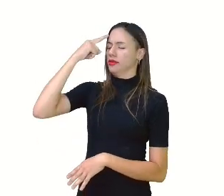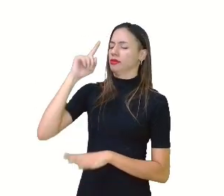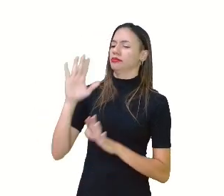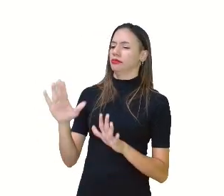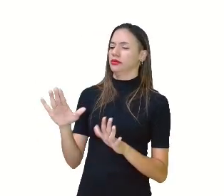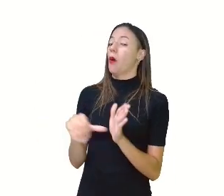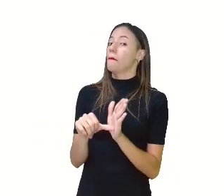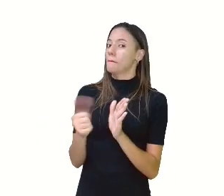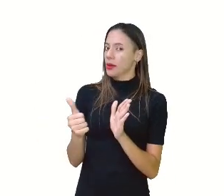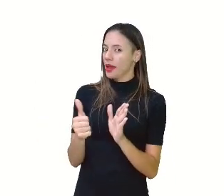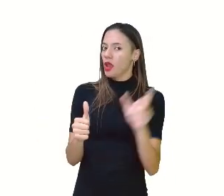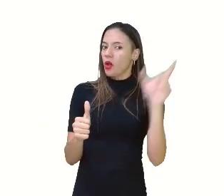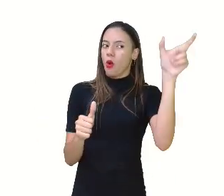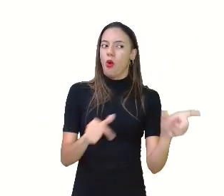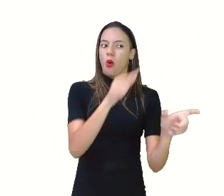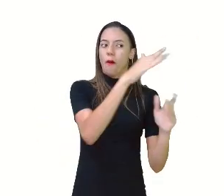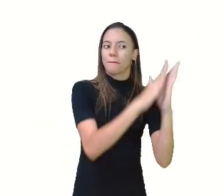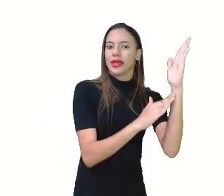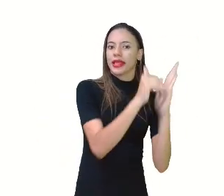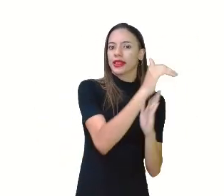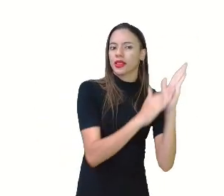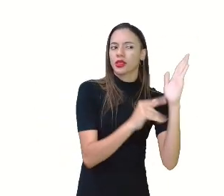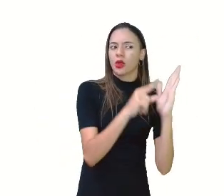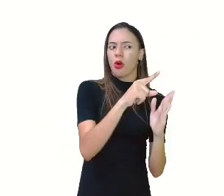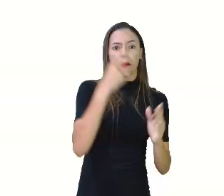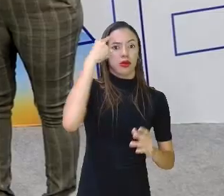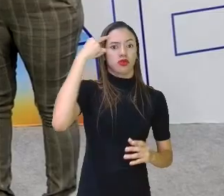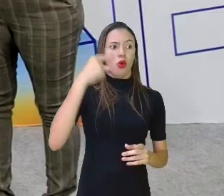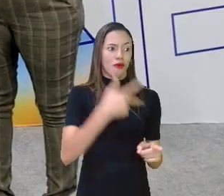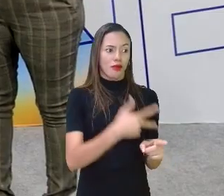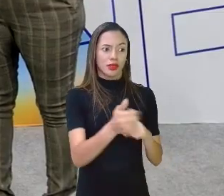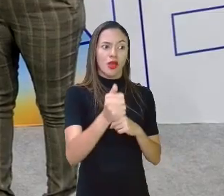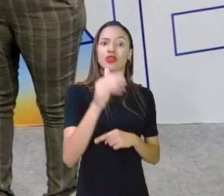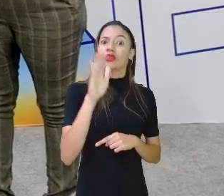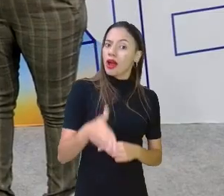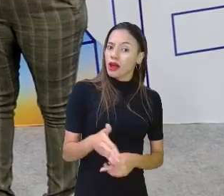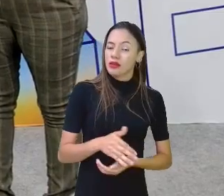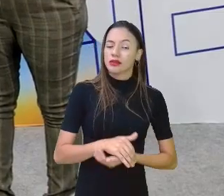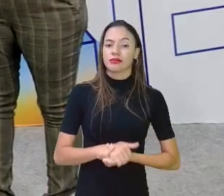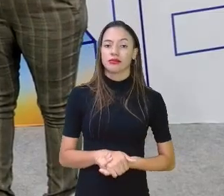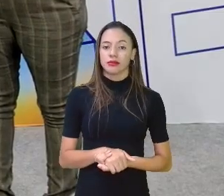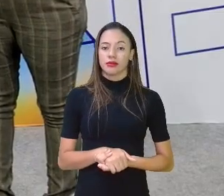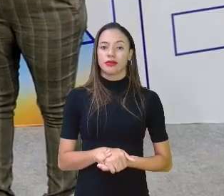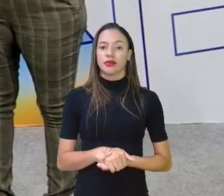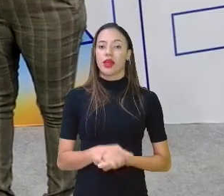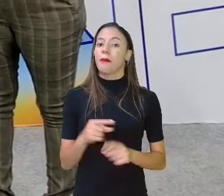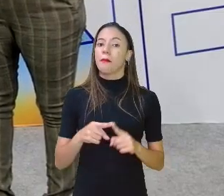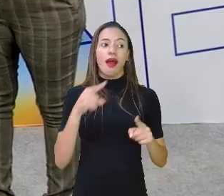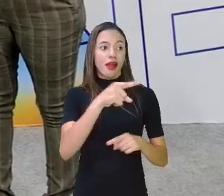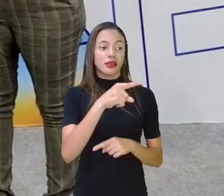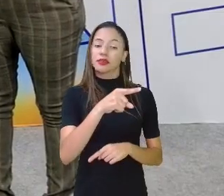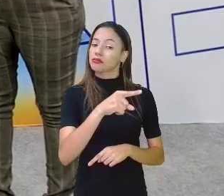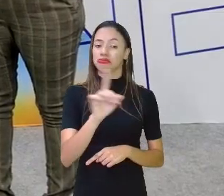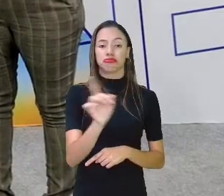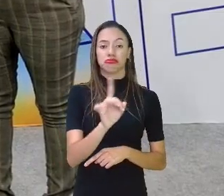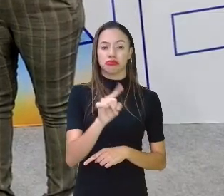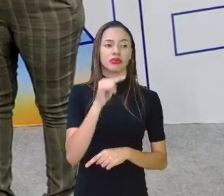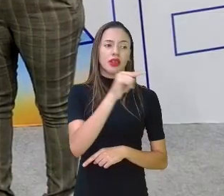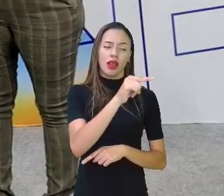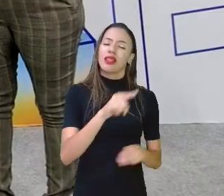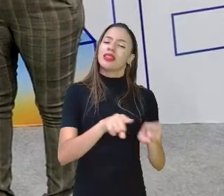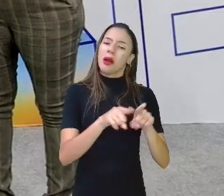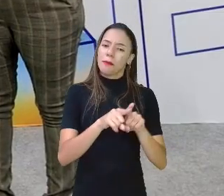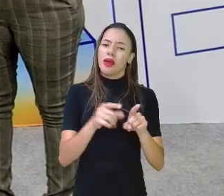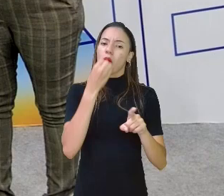primeiro, né? Ele pensava já ter ganho. E não. Mas ele era um bom